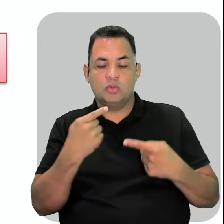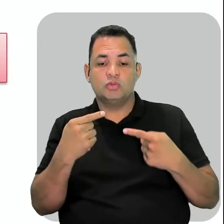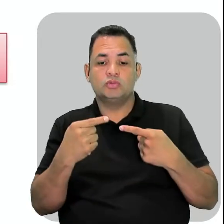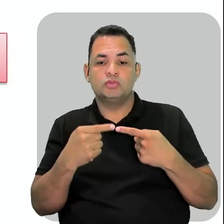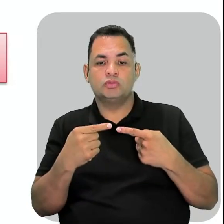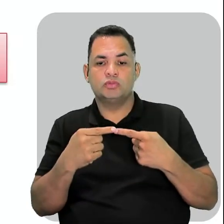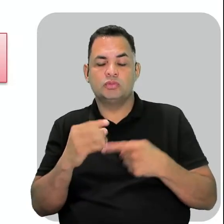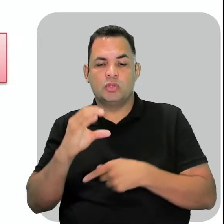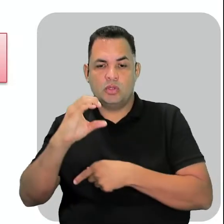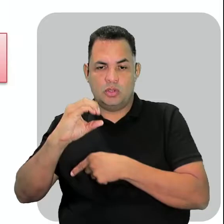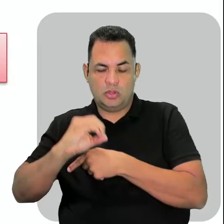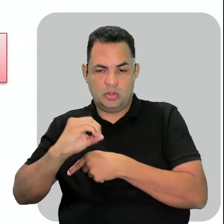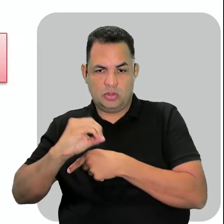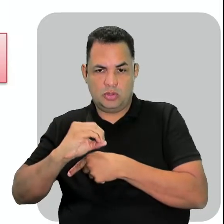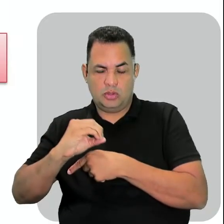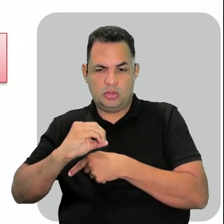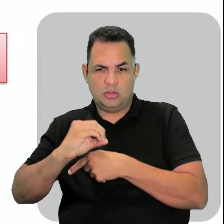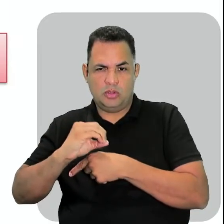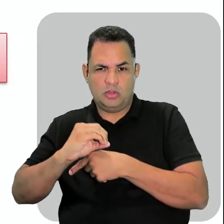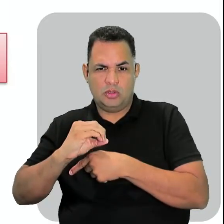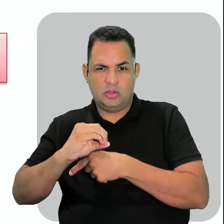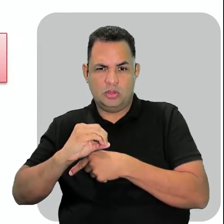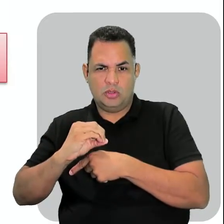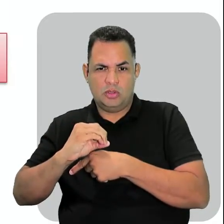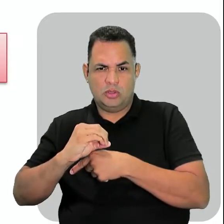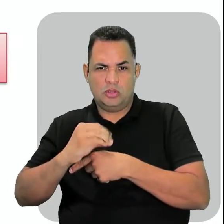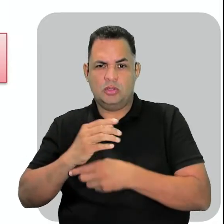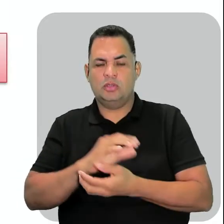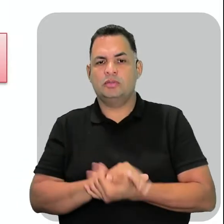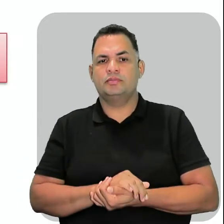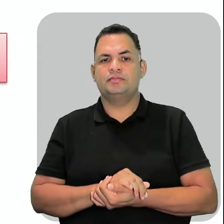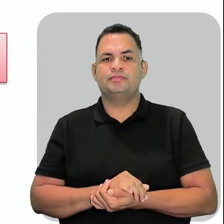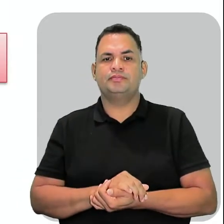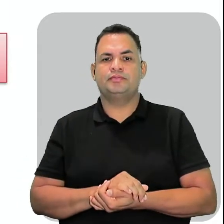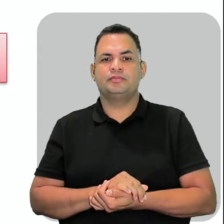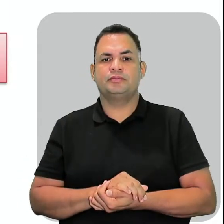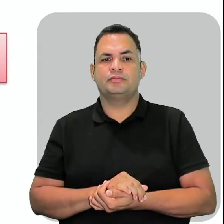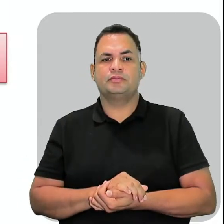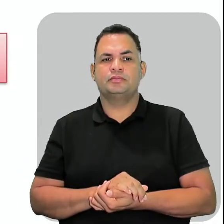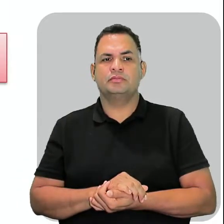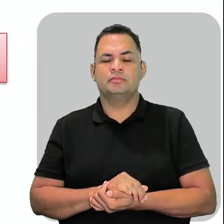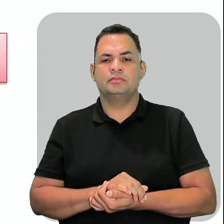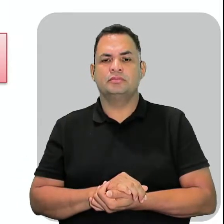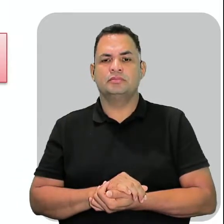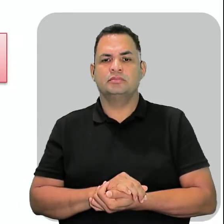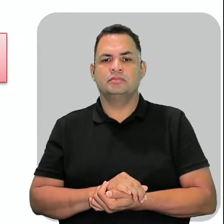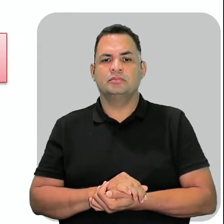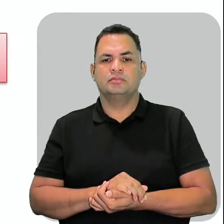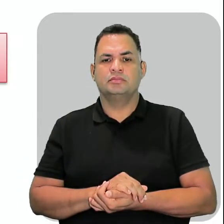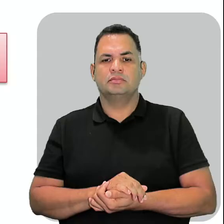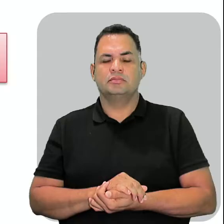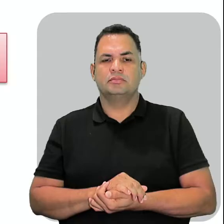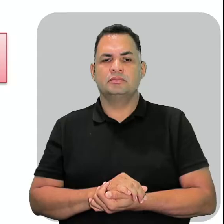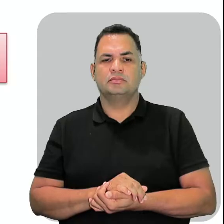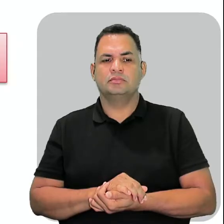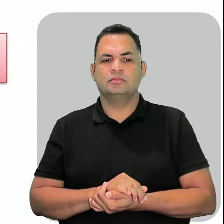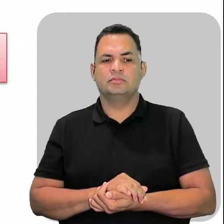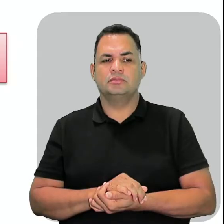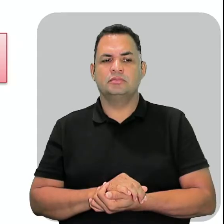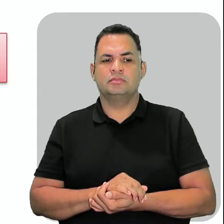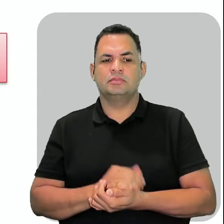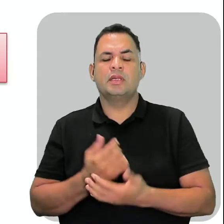uma molécula de água, que é a molécula que sai aqui na nossa reação. Aí você